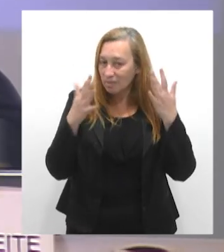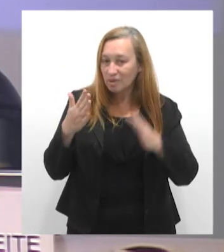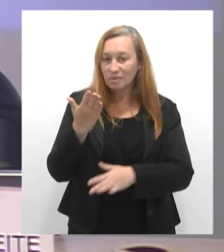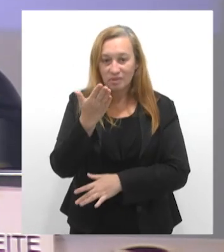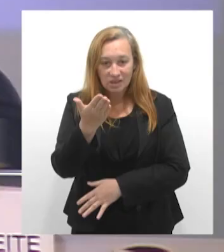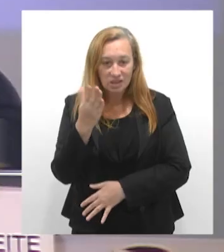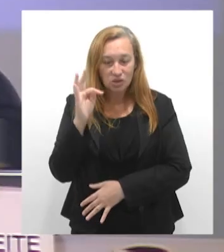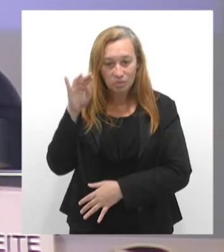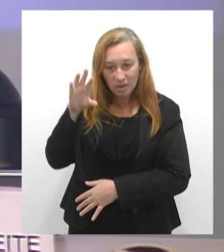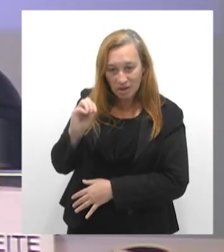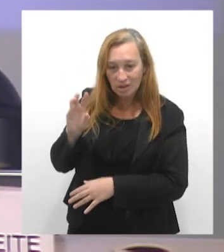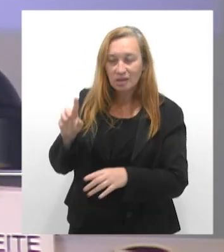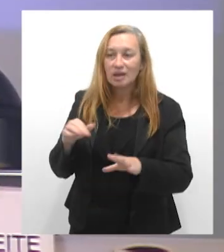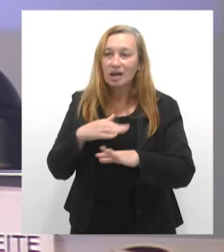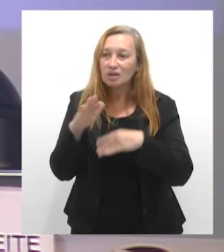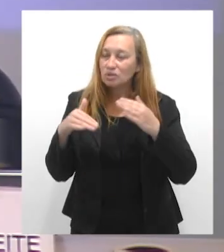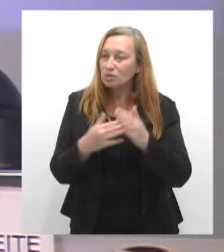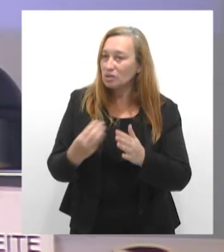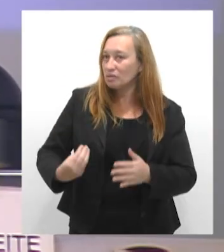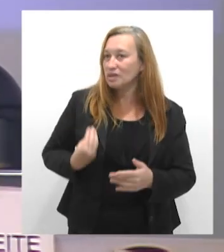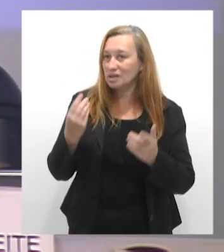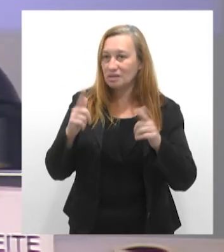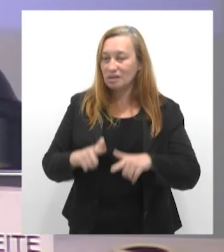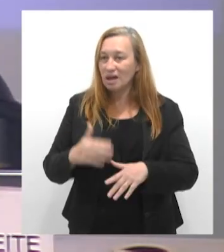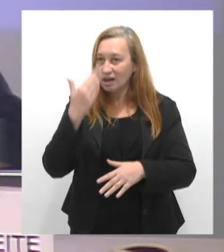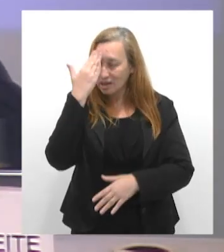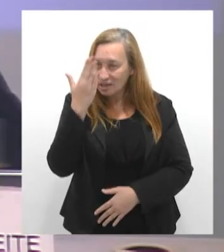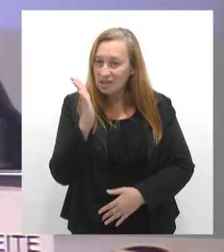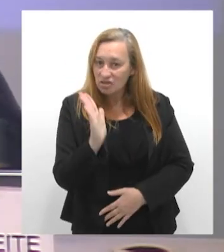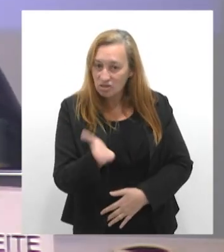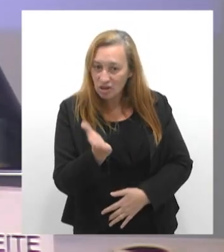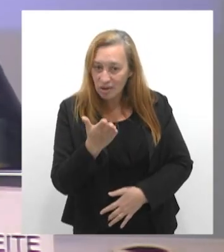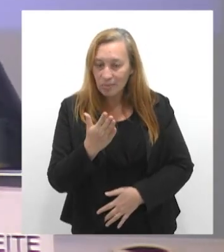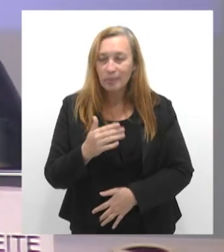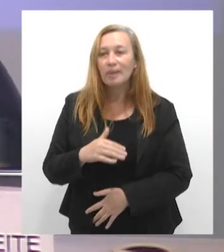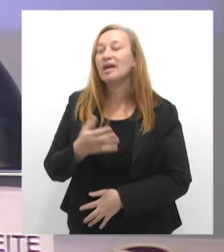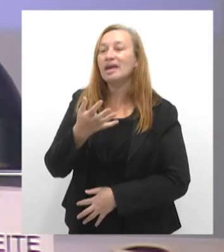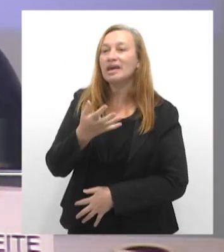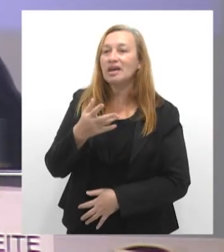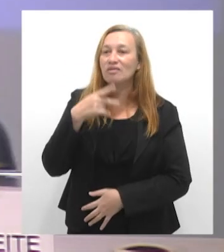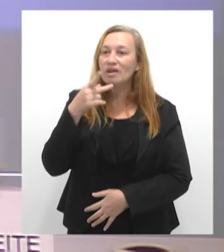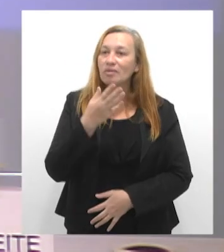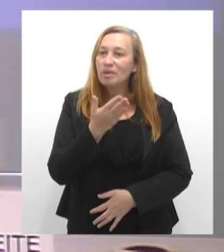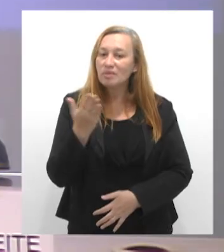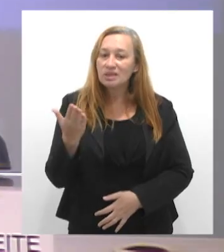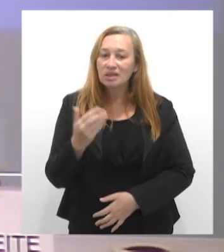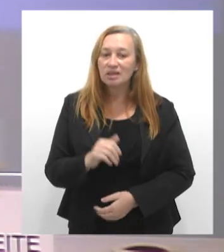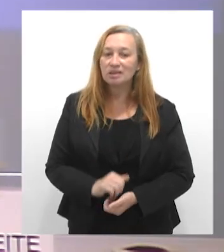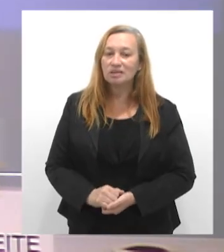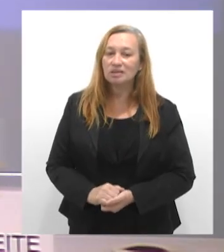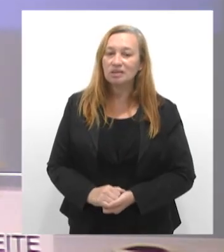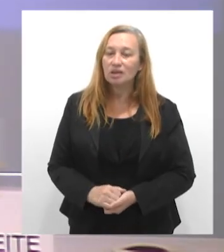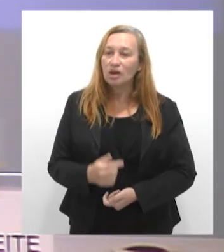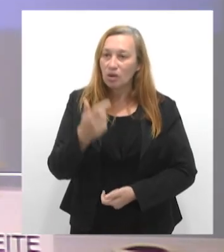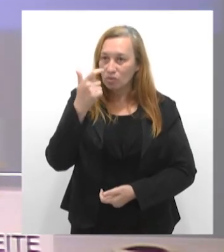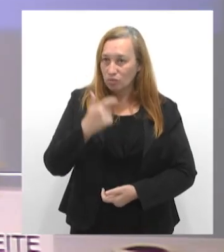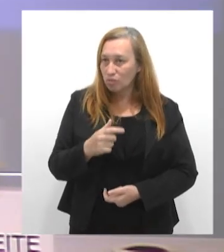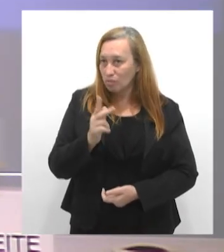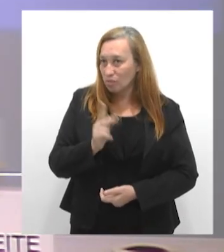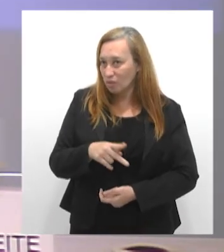você, saúdo todo mundo aqui que está presente, agradecendo desde já. E quero dizer para vocês que assim, eu sou